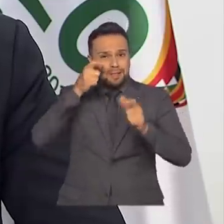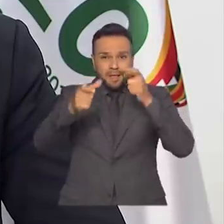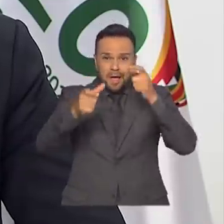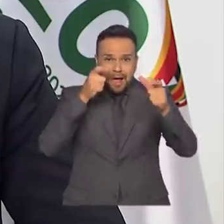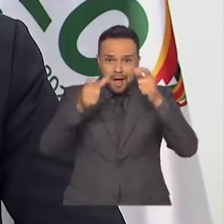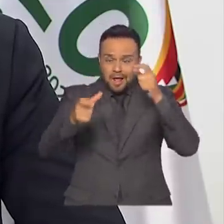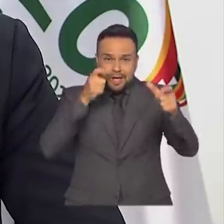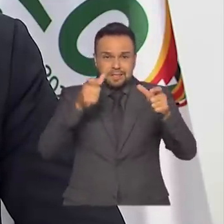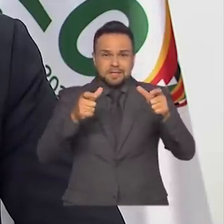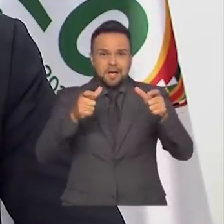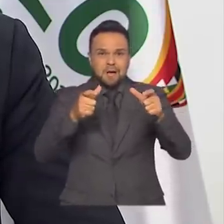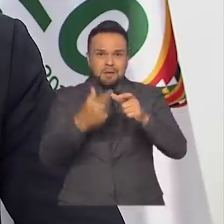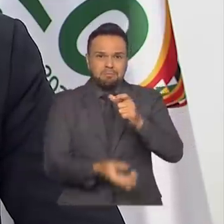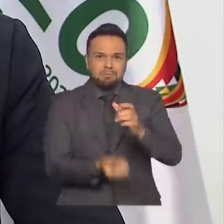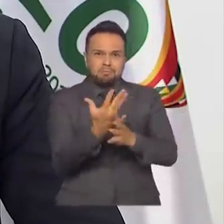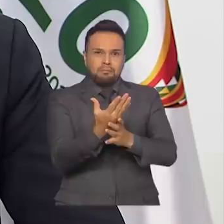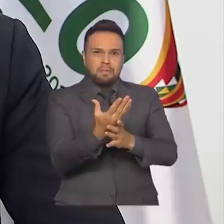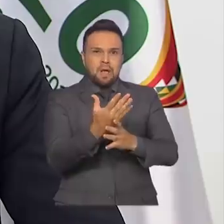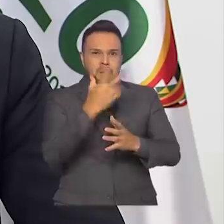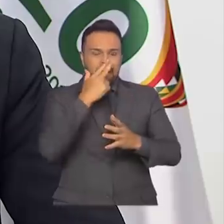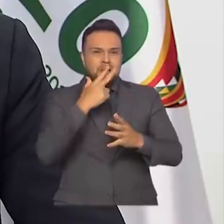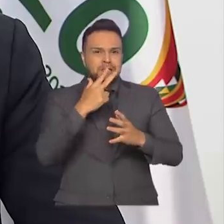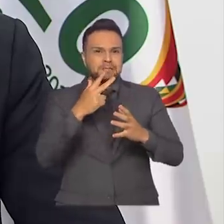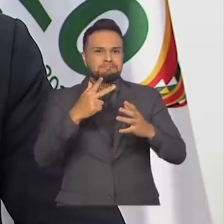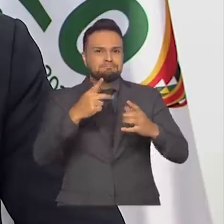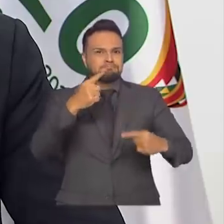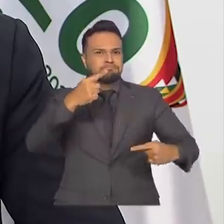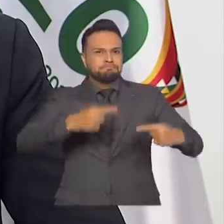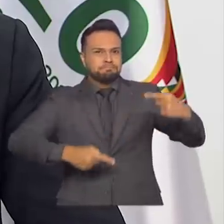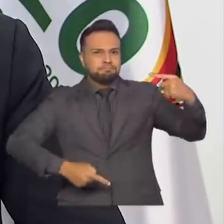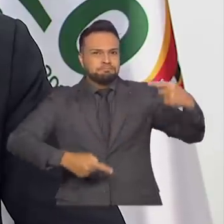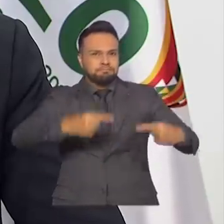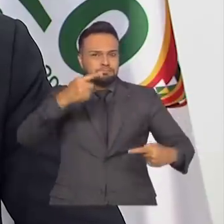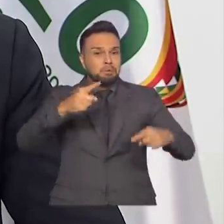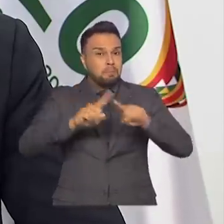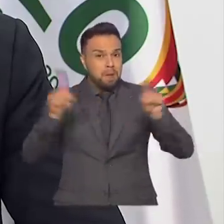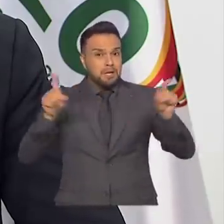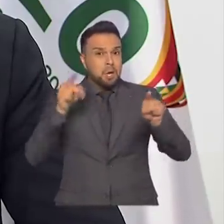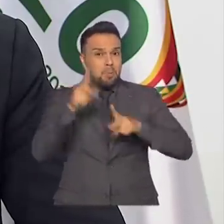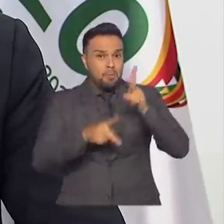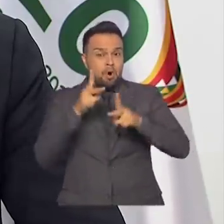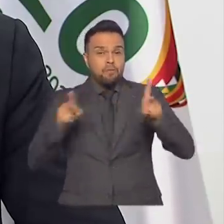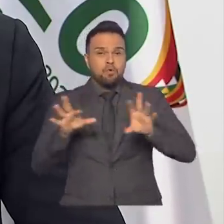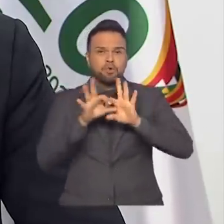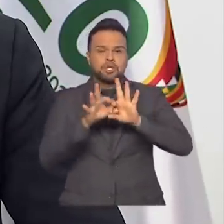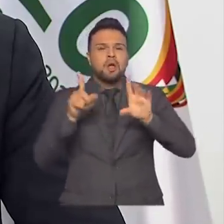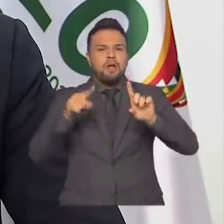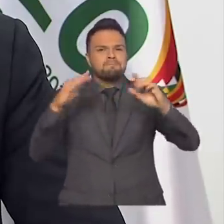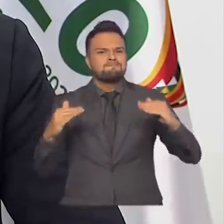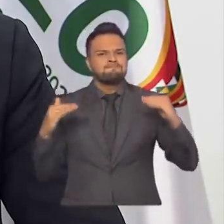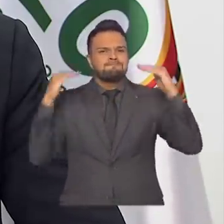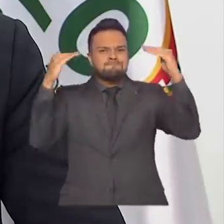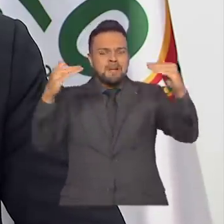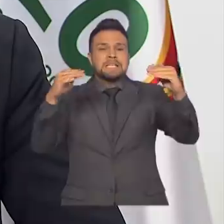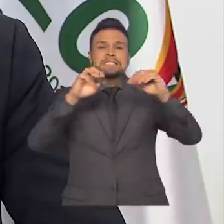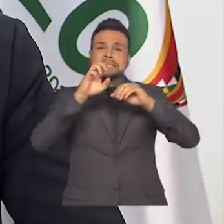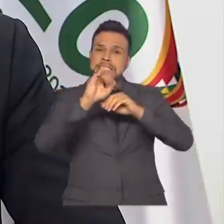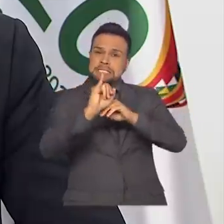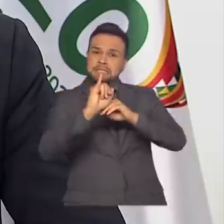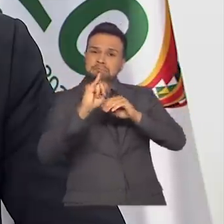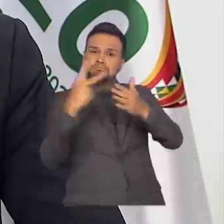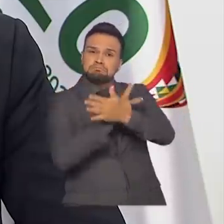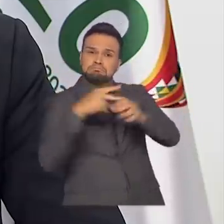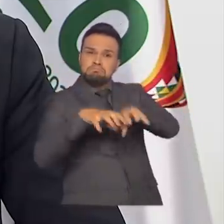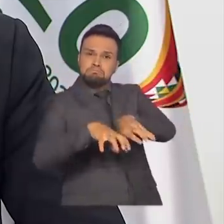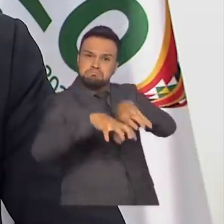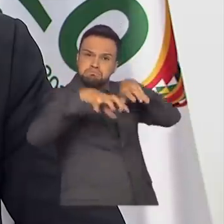nós. Um povo unido é um povo soberano. Dividido é vulnerável. E